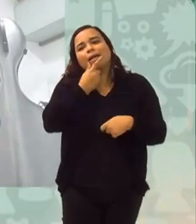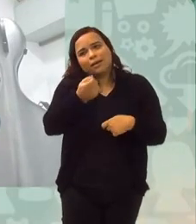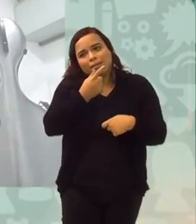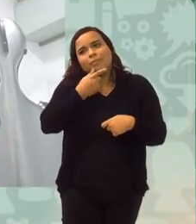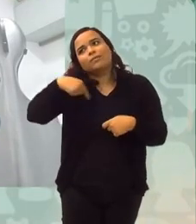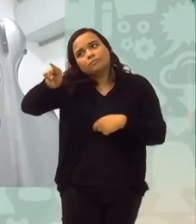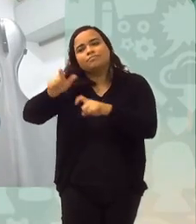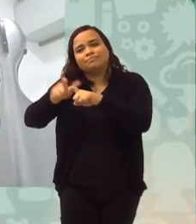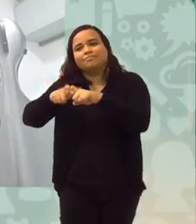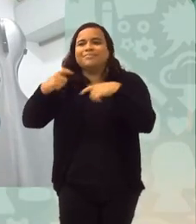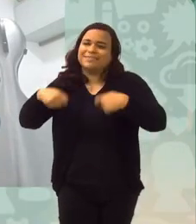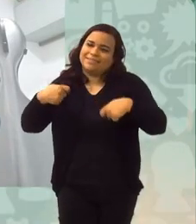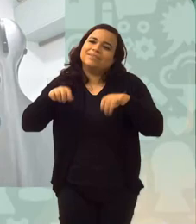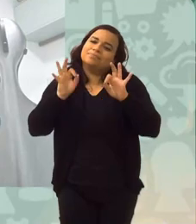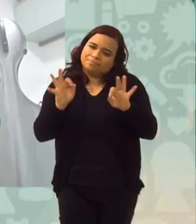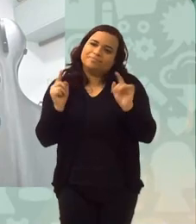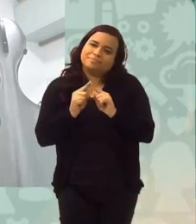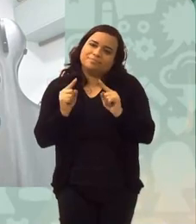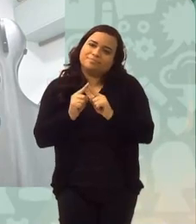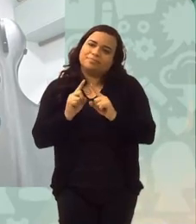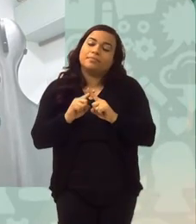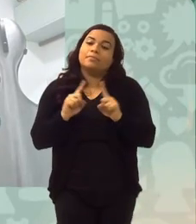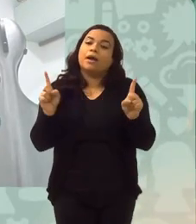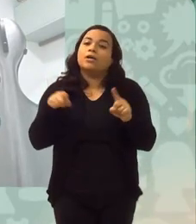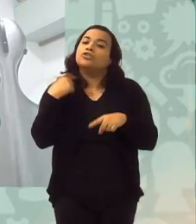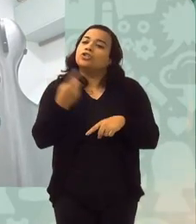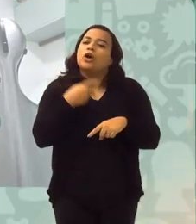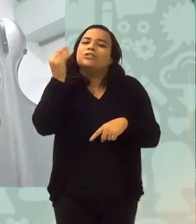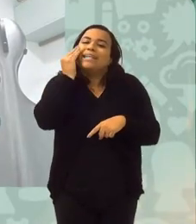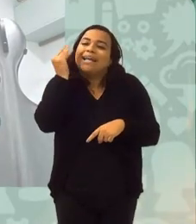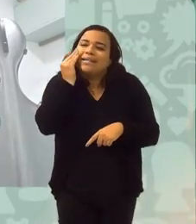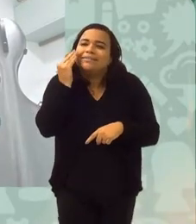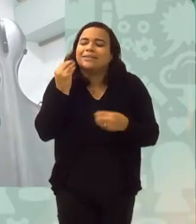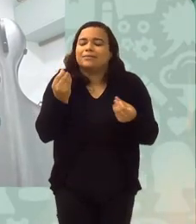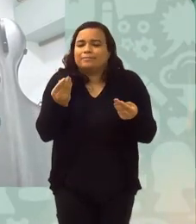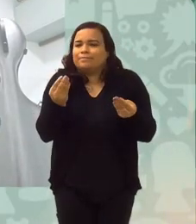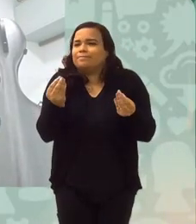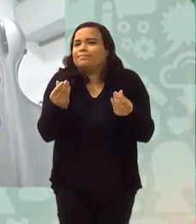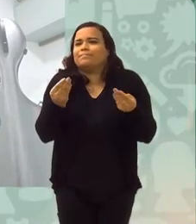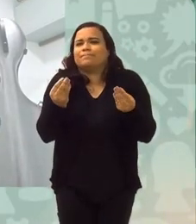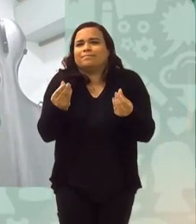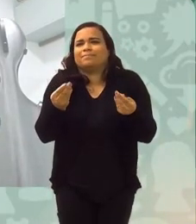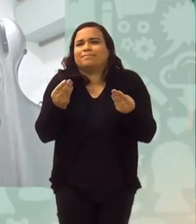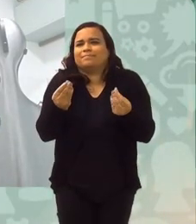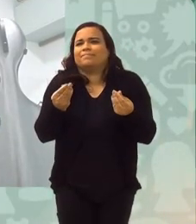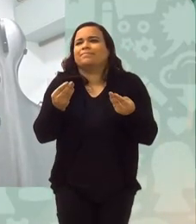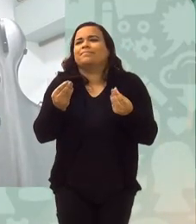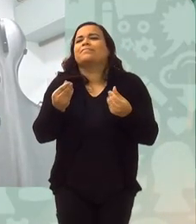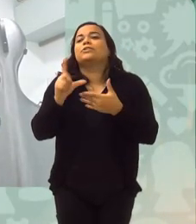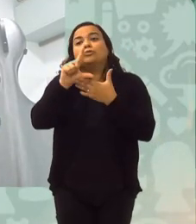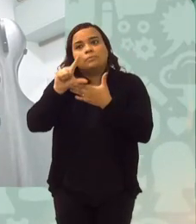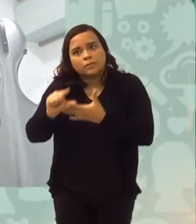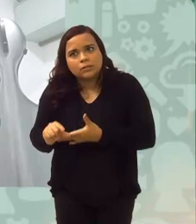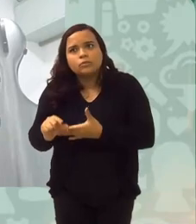mas claro que eles precisam sim de remédio, né? Mas a gente tenta...